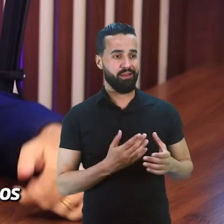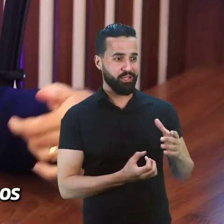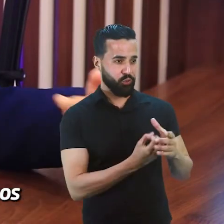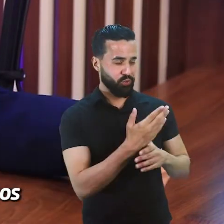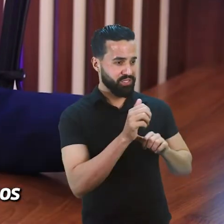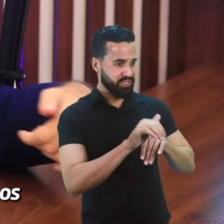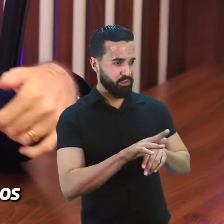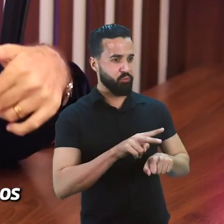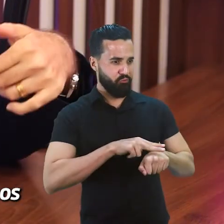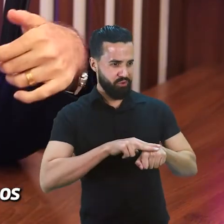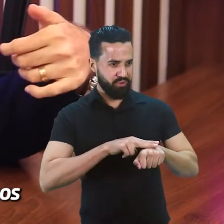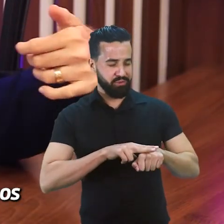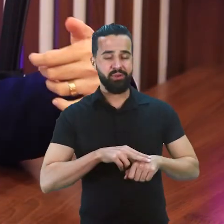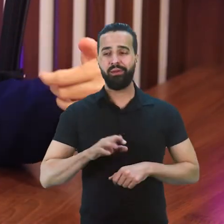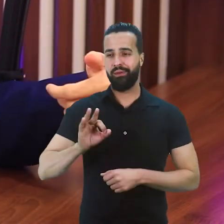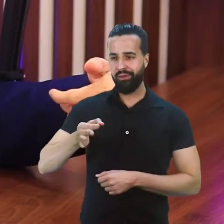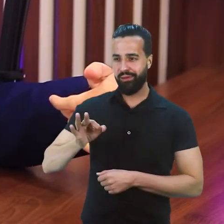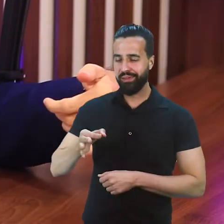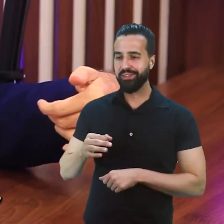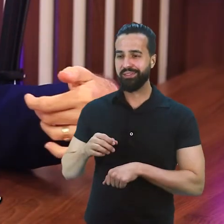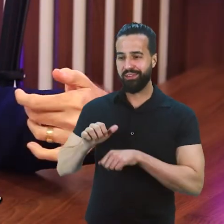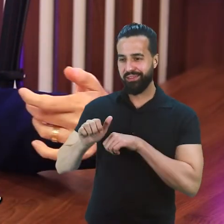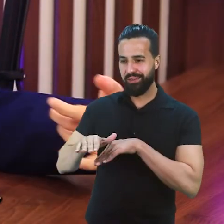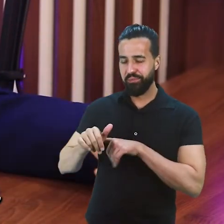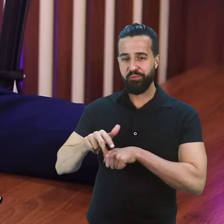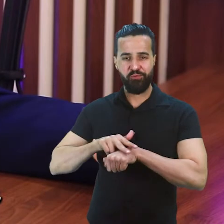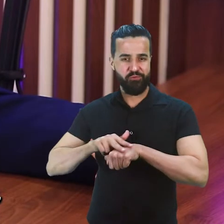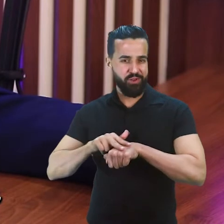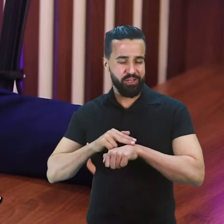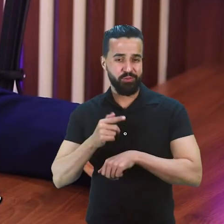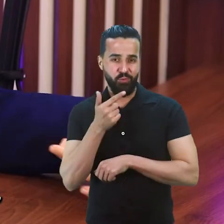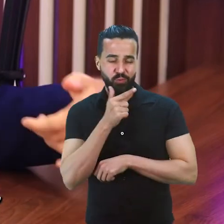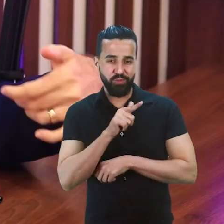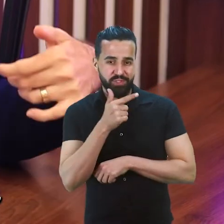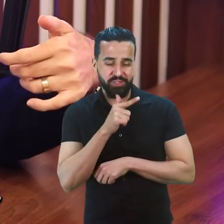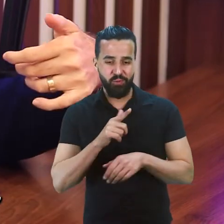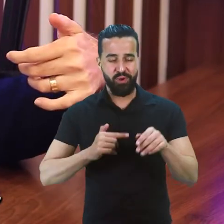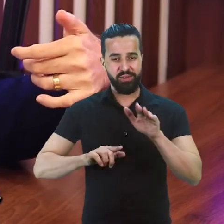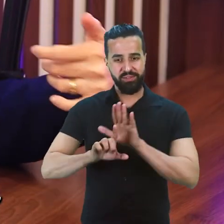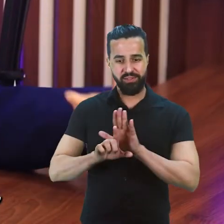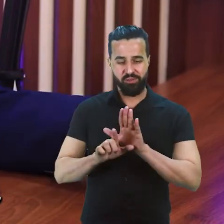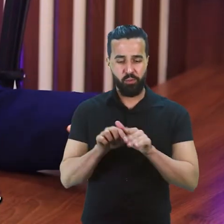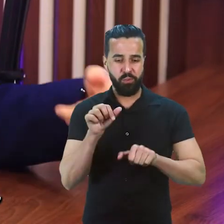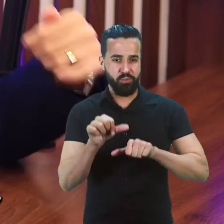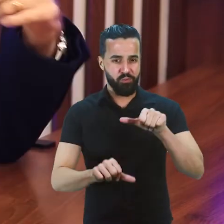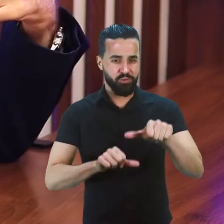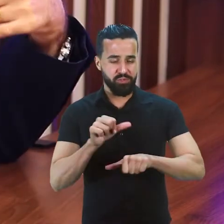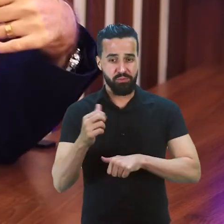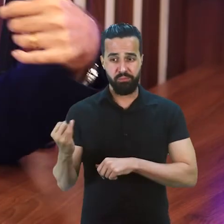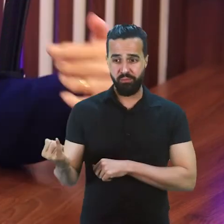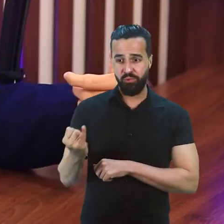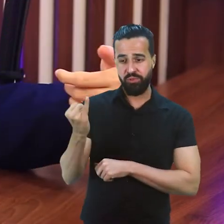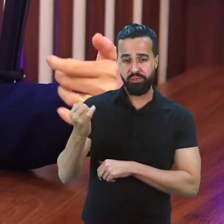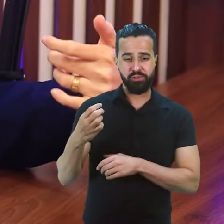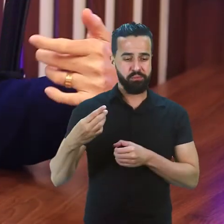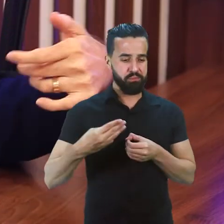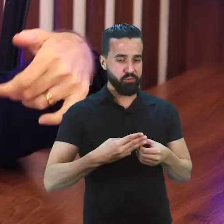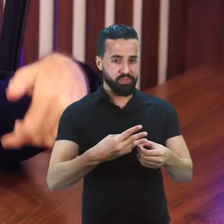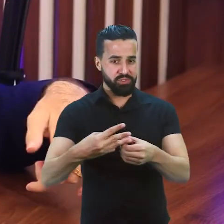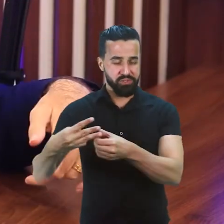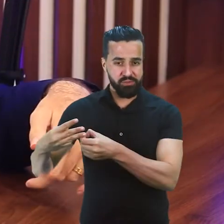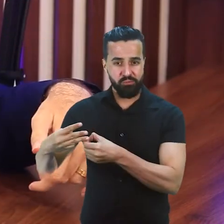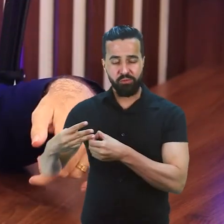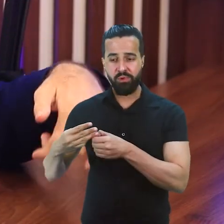Criamos o Setembro Verde, conseguimos algumas alterações legislativas no estado importante, no município, né? O Setembro Verde,